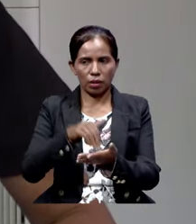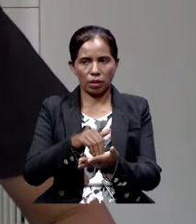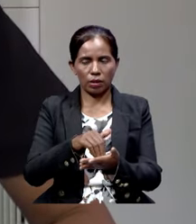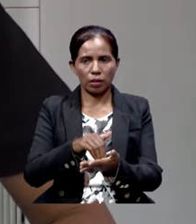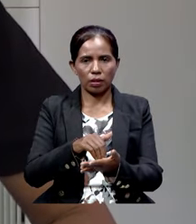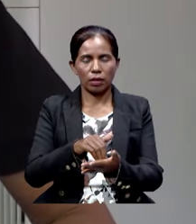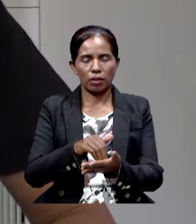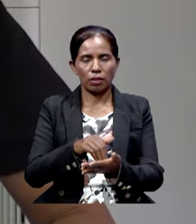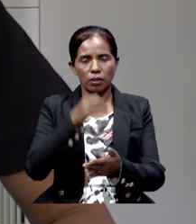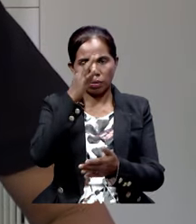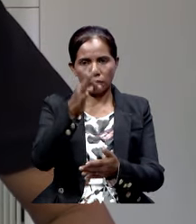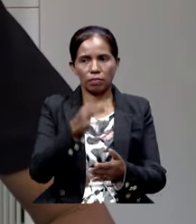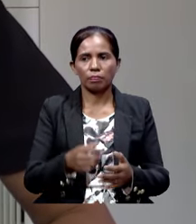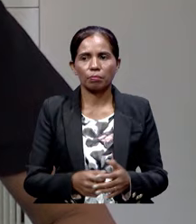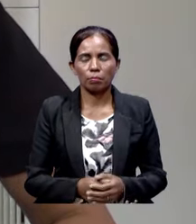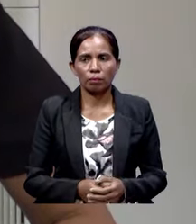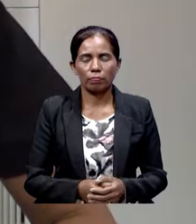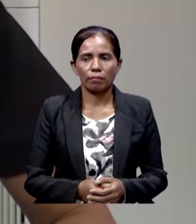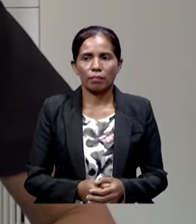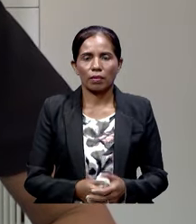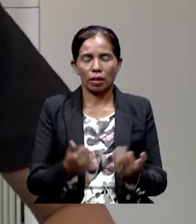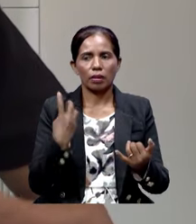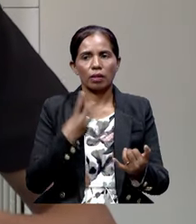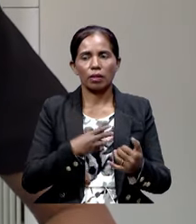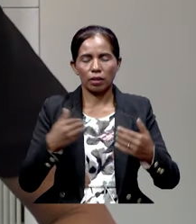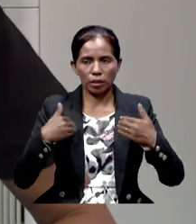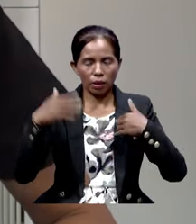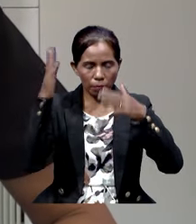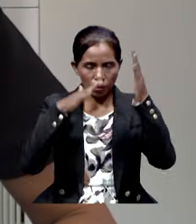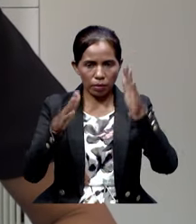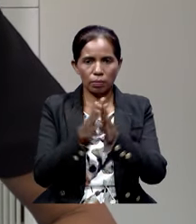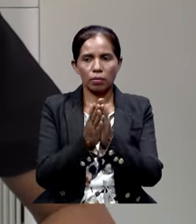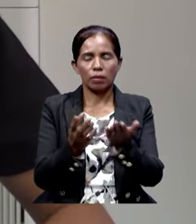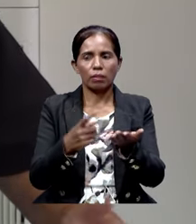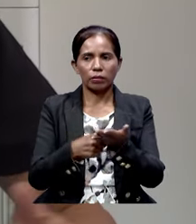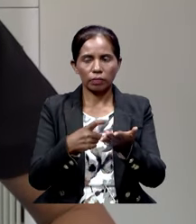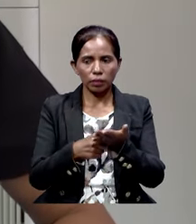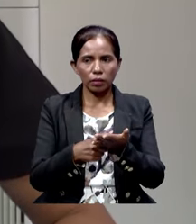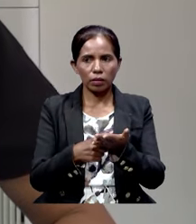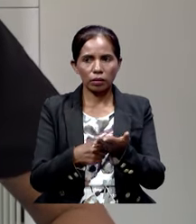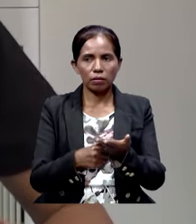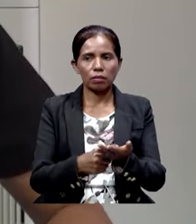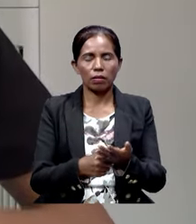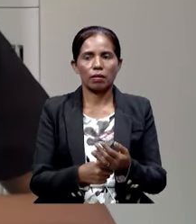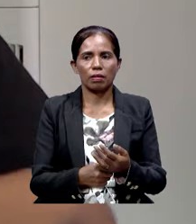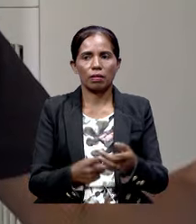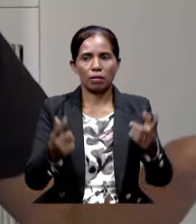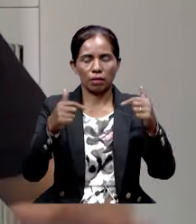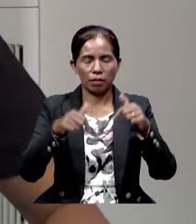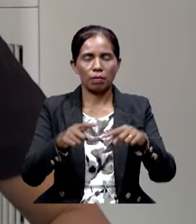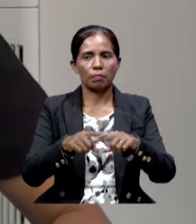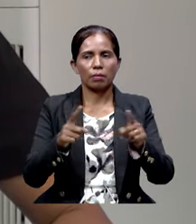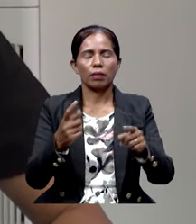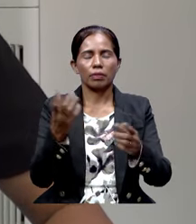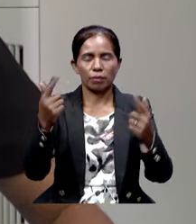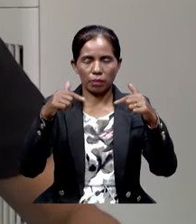ia futuro. Ora dão, ite ha problema ho passaporte nebe que pina dau mai during mai be depois